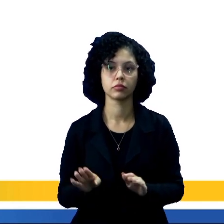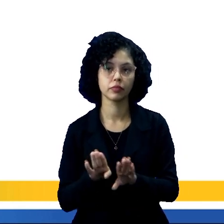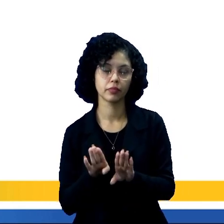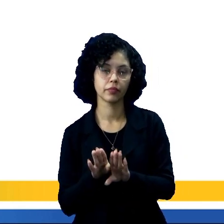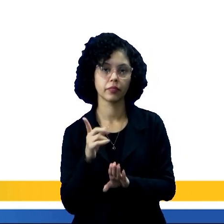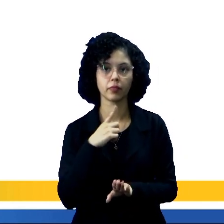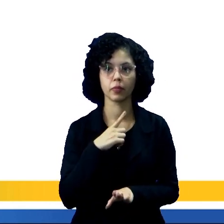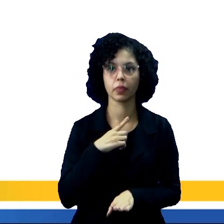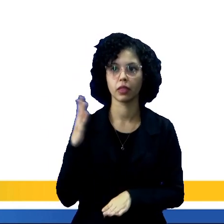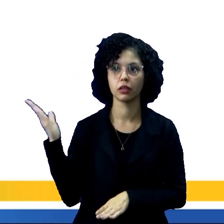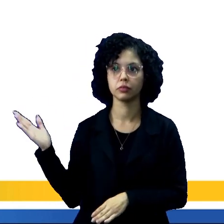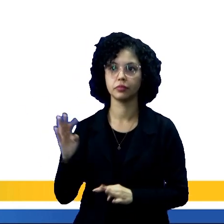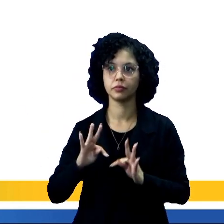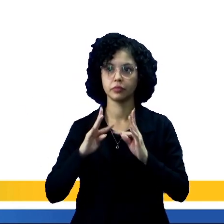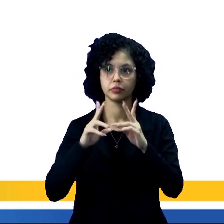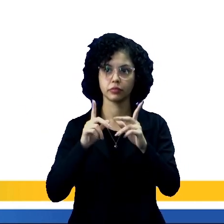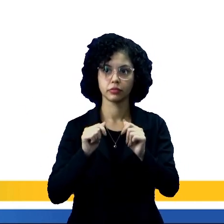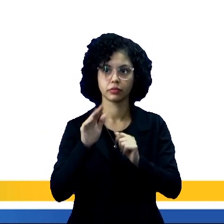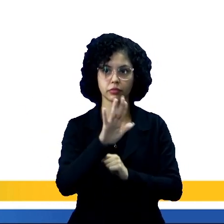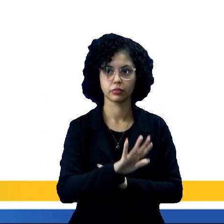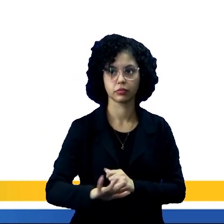Também temos a área total.